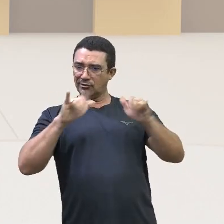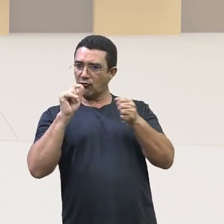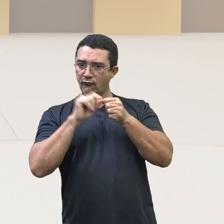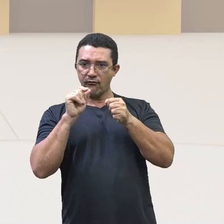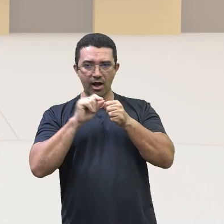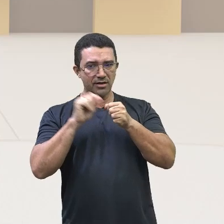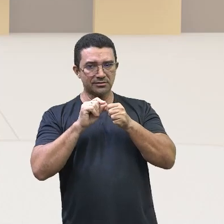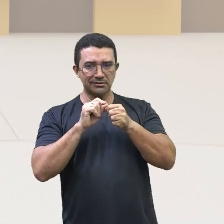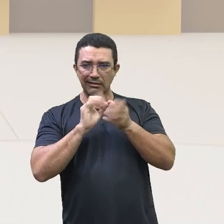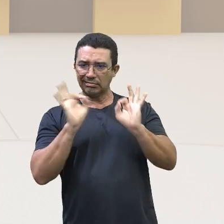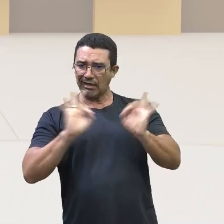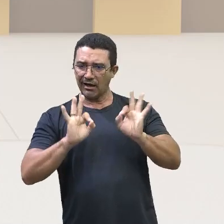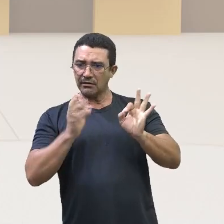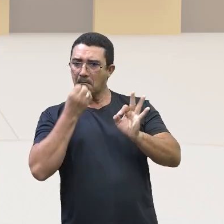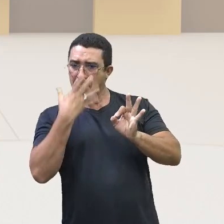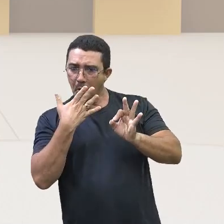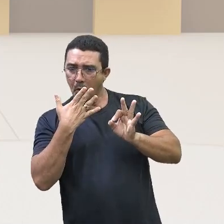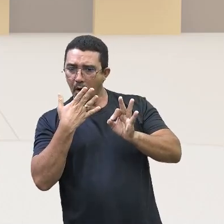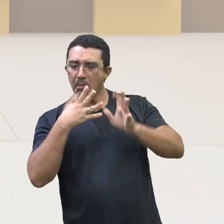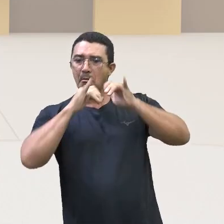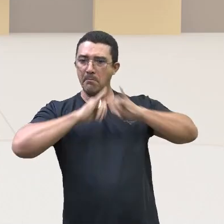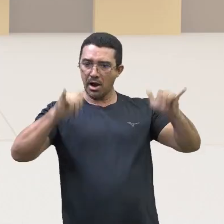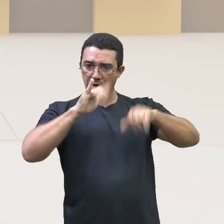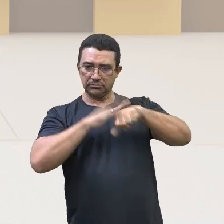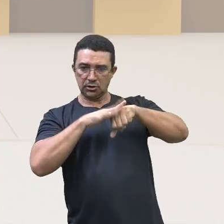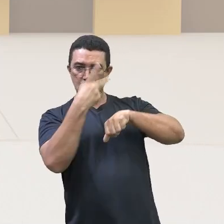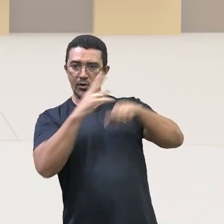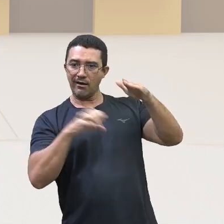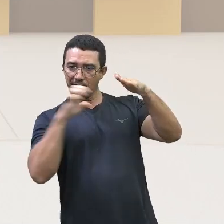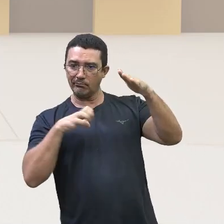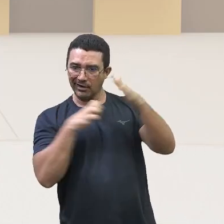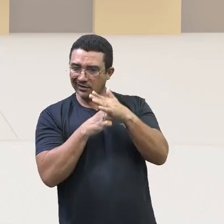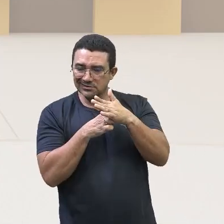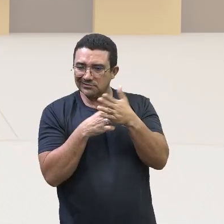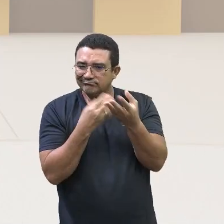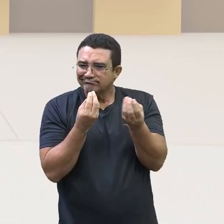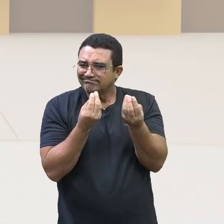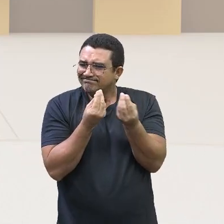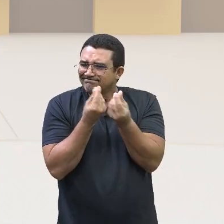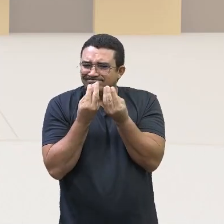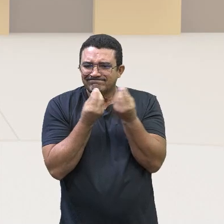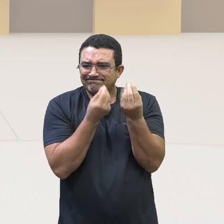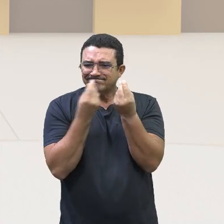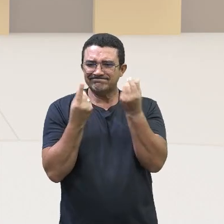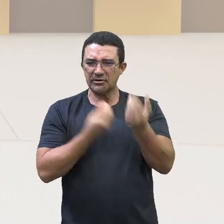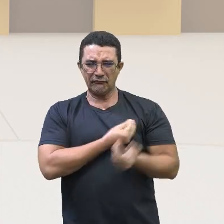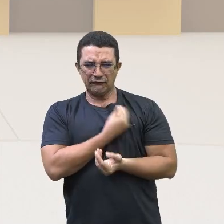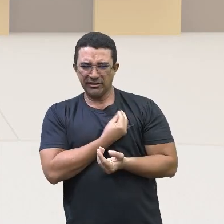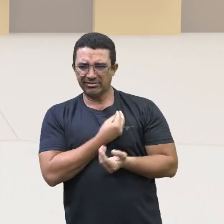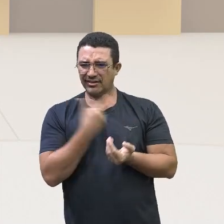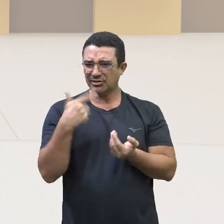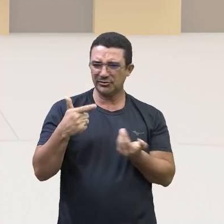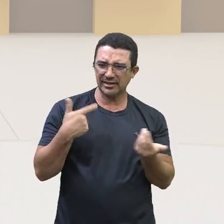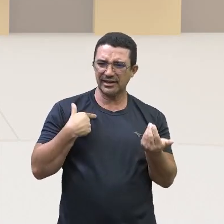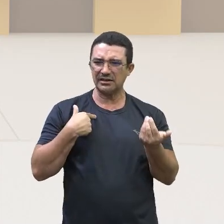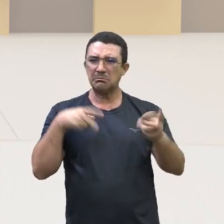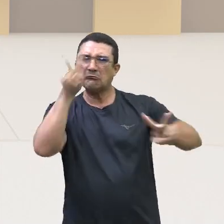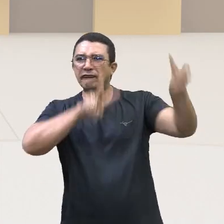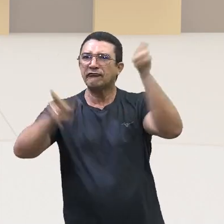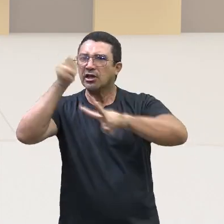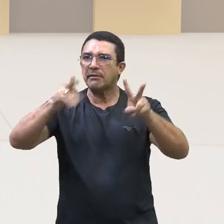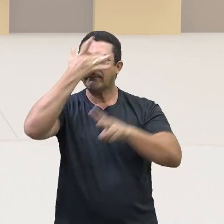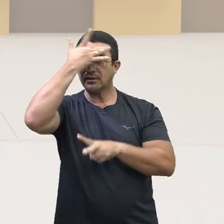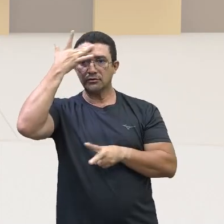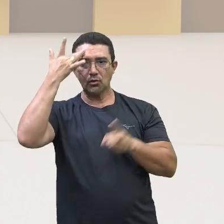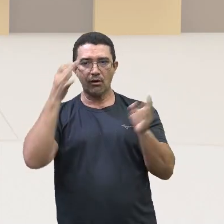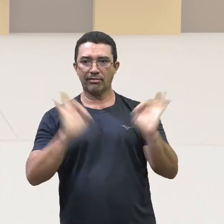boa propaganda da sua empresa, ela fica o quê? Opaca, sem vida, sem visibilidade. Visibilidade é a palavra. Não é? Não